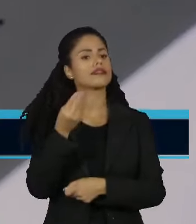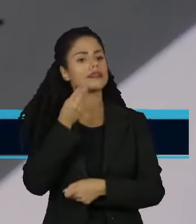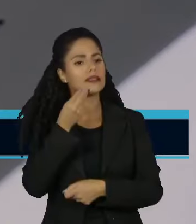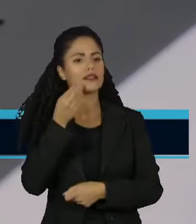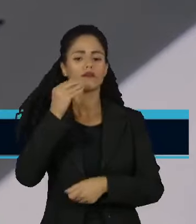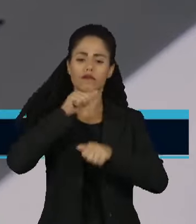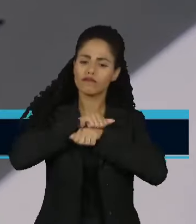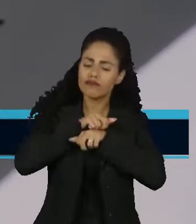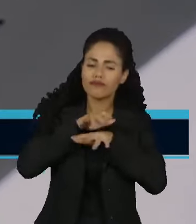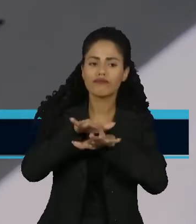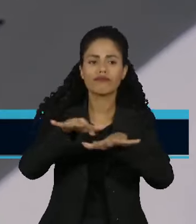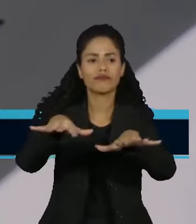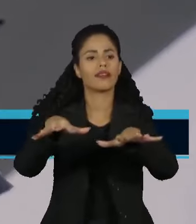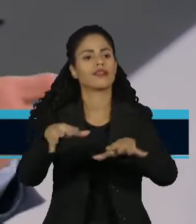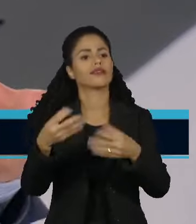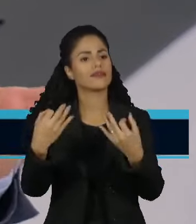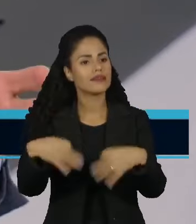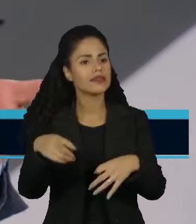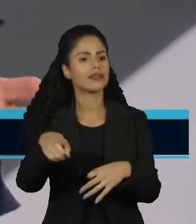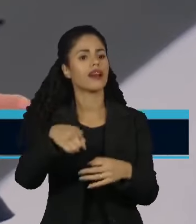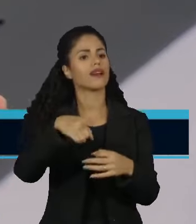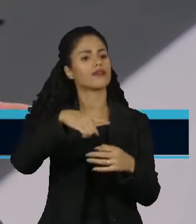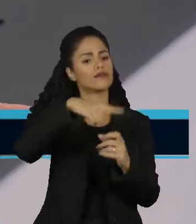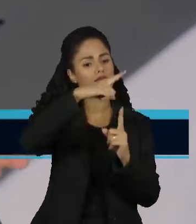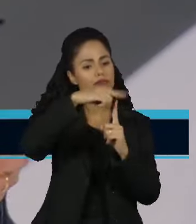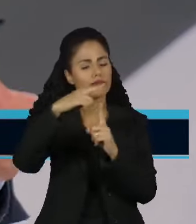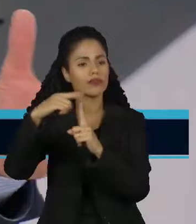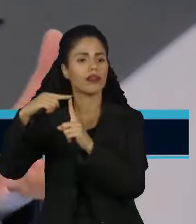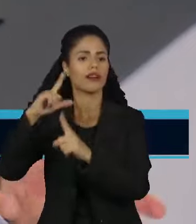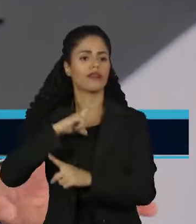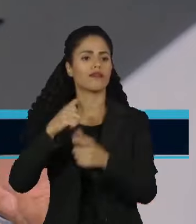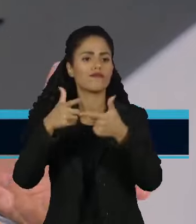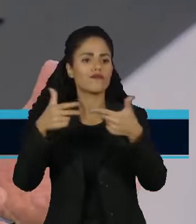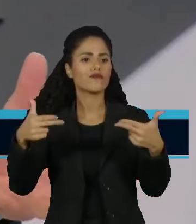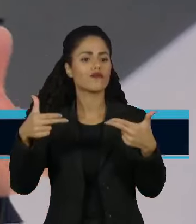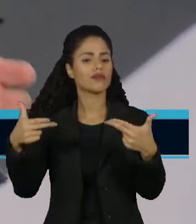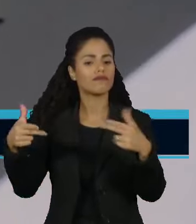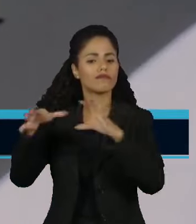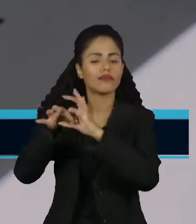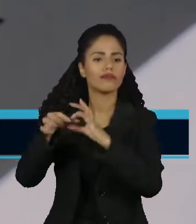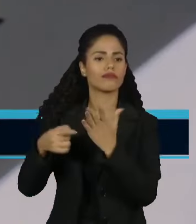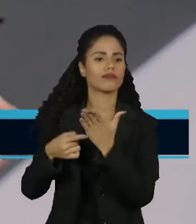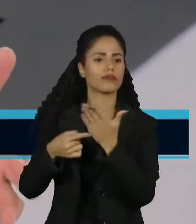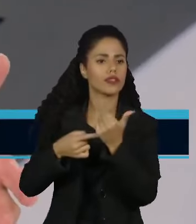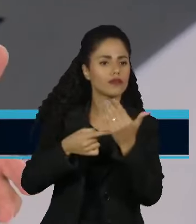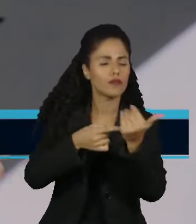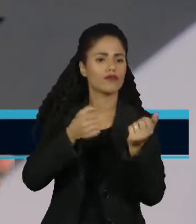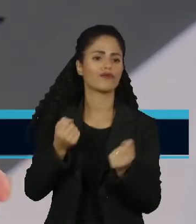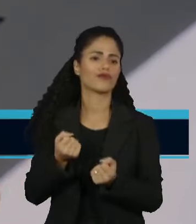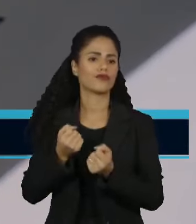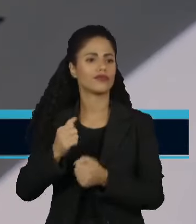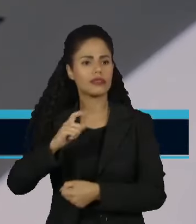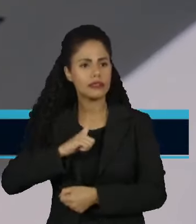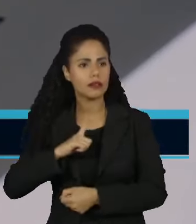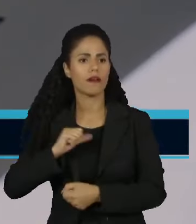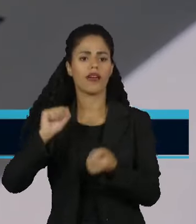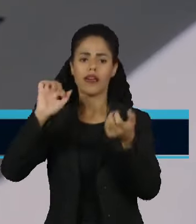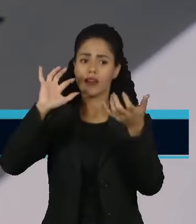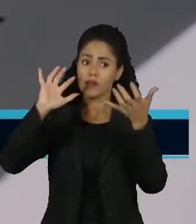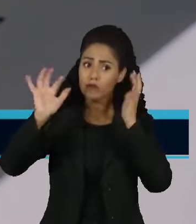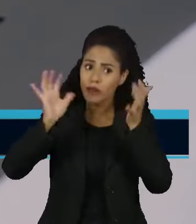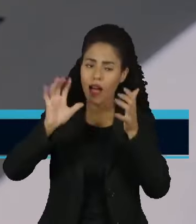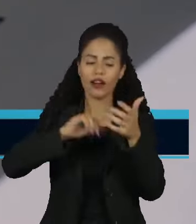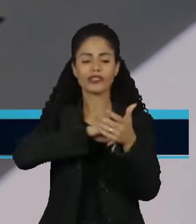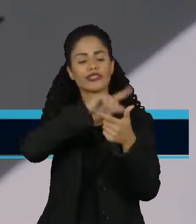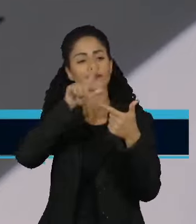eh uma uma série de de questões ligadas à tecnologia ligados ao combate à mudança climática que